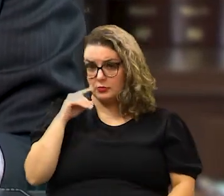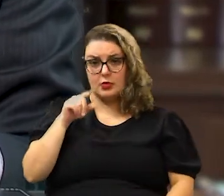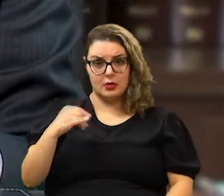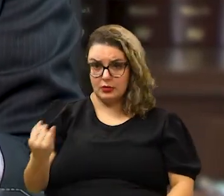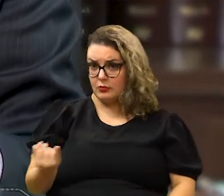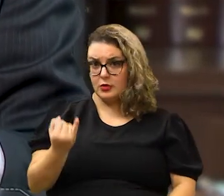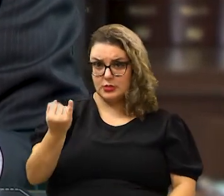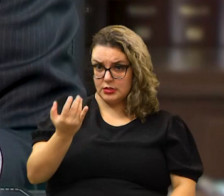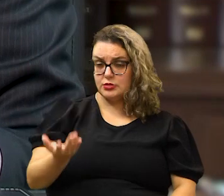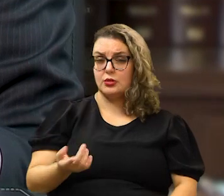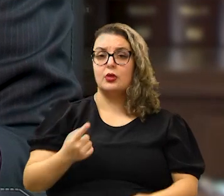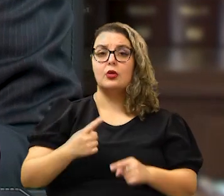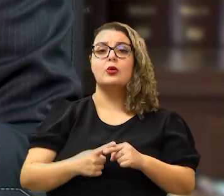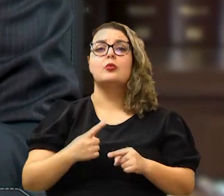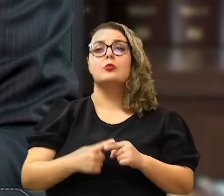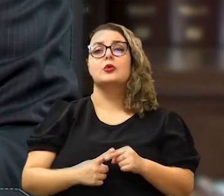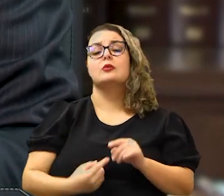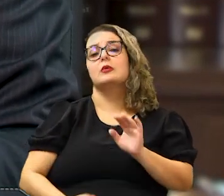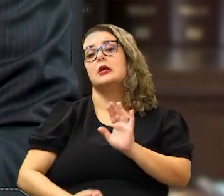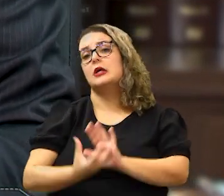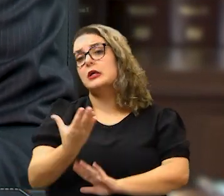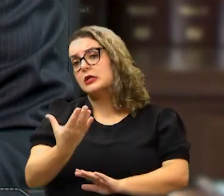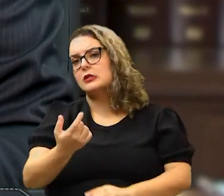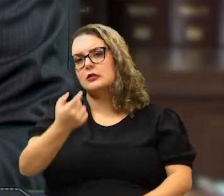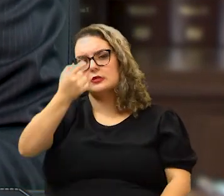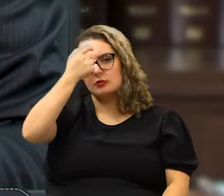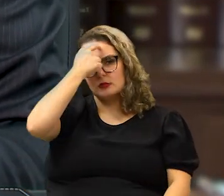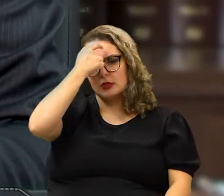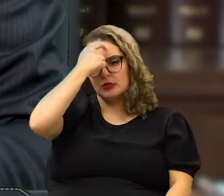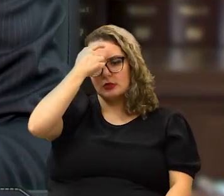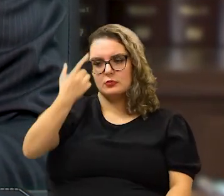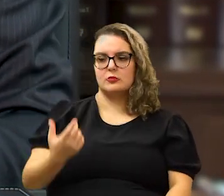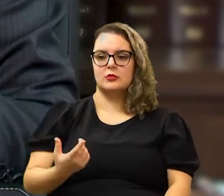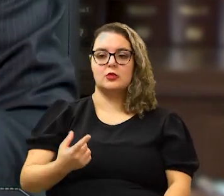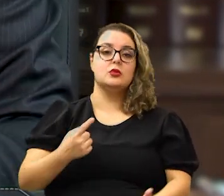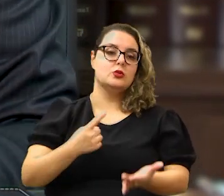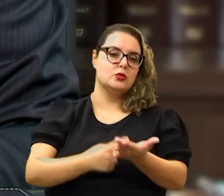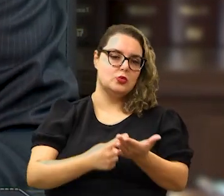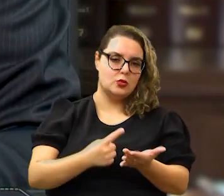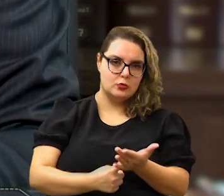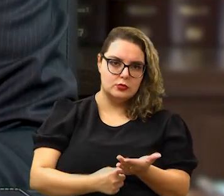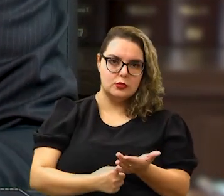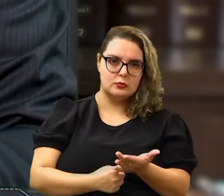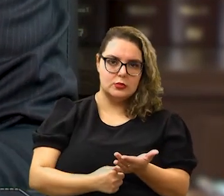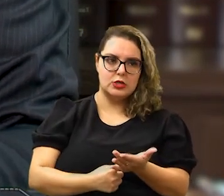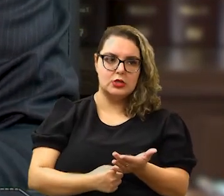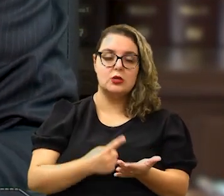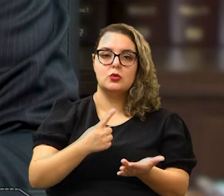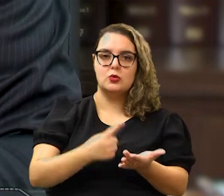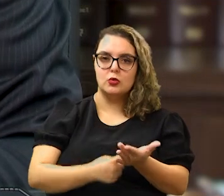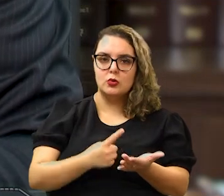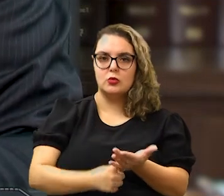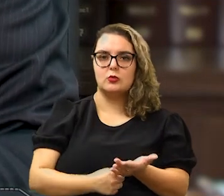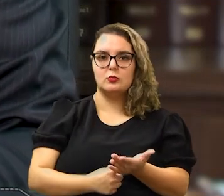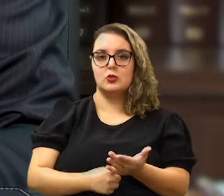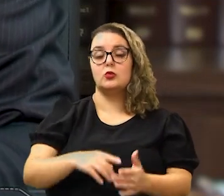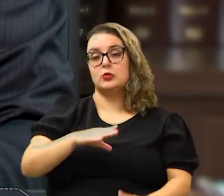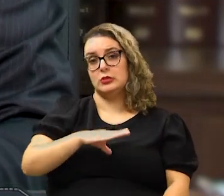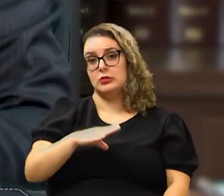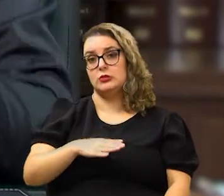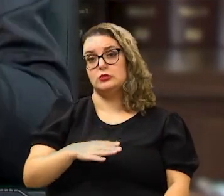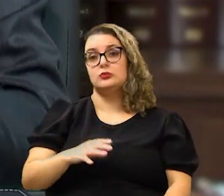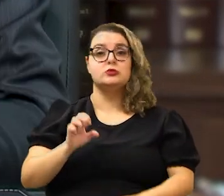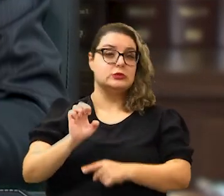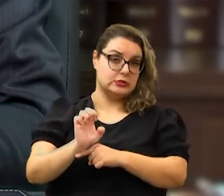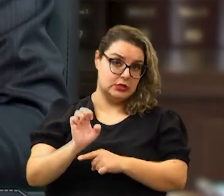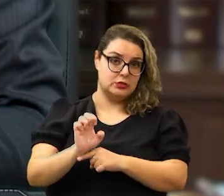porque isso vai criando aquela conscientização e aquele compromisso com a sua cidade, com o seu estado, com o seu